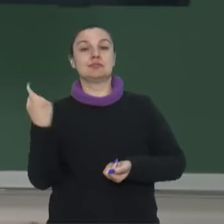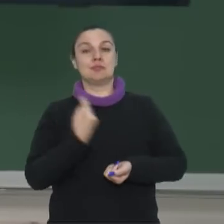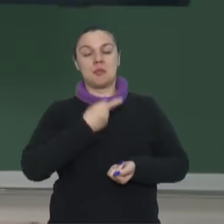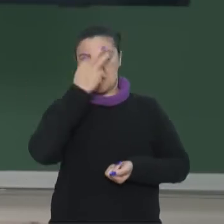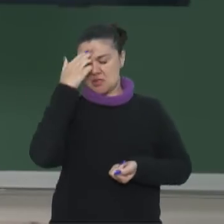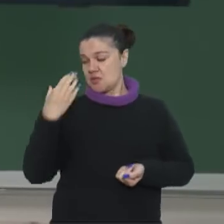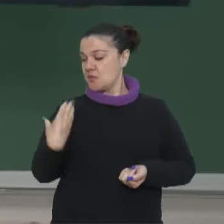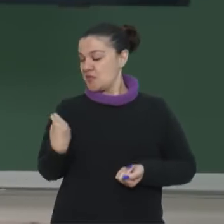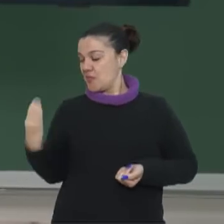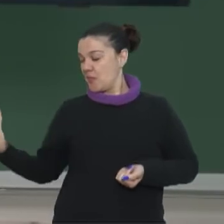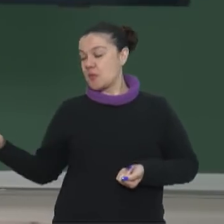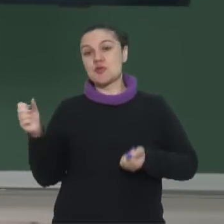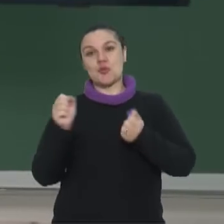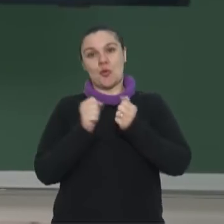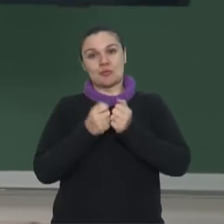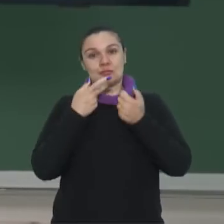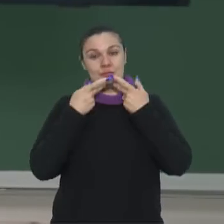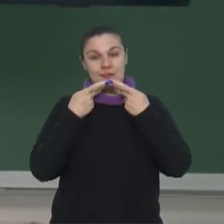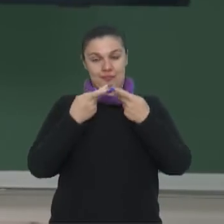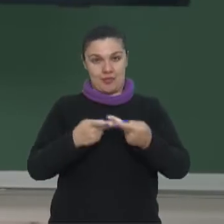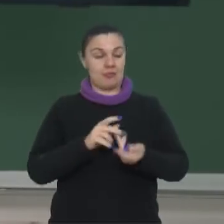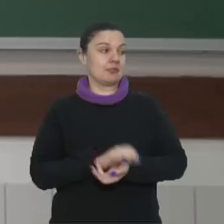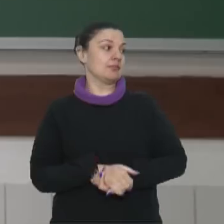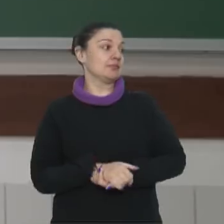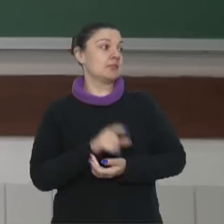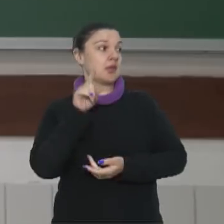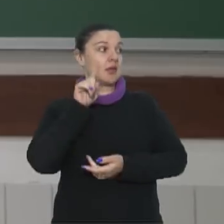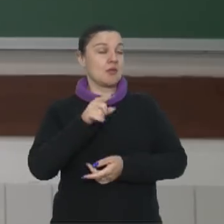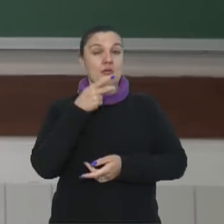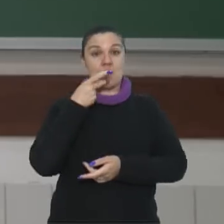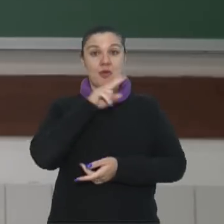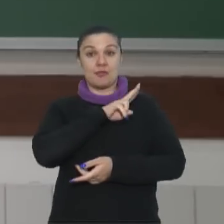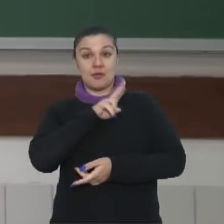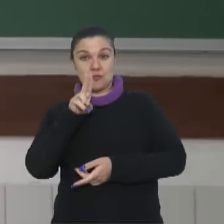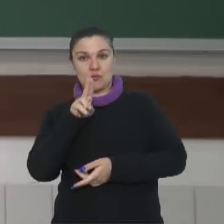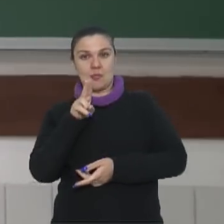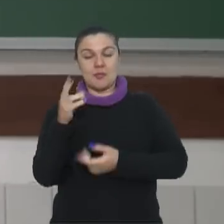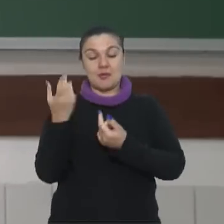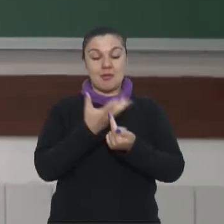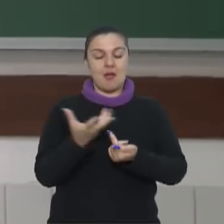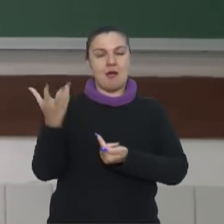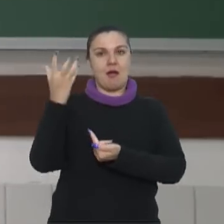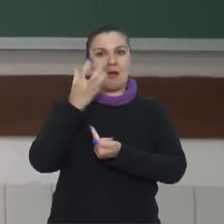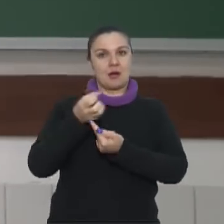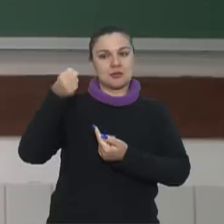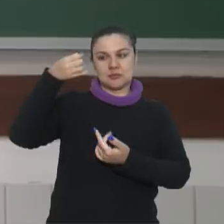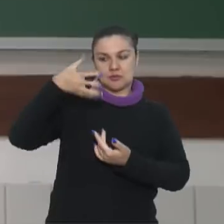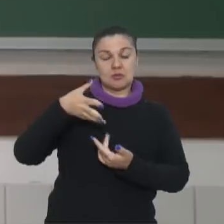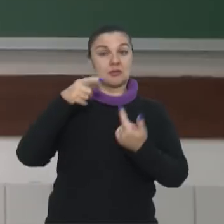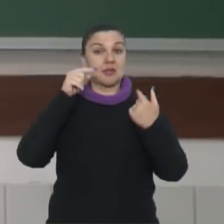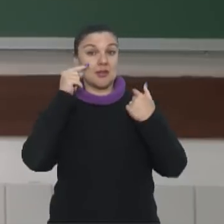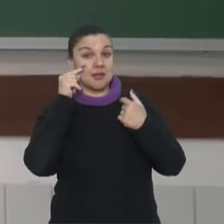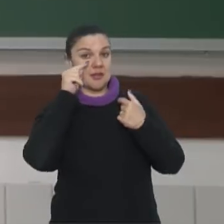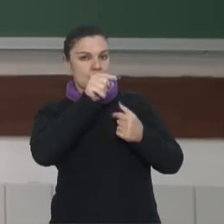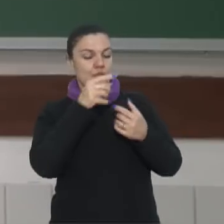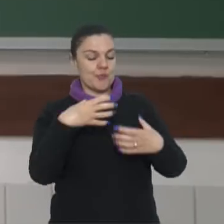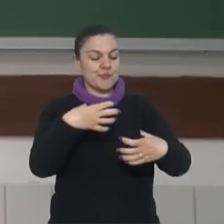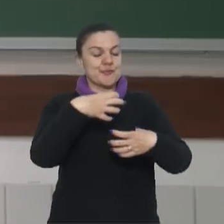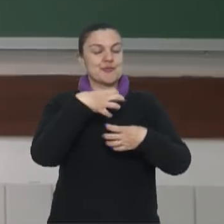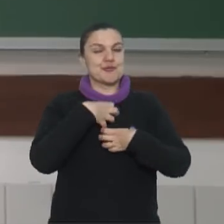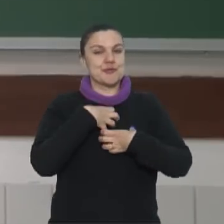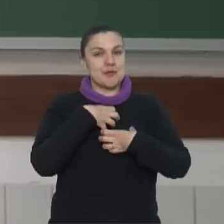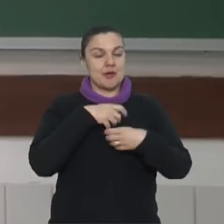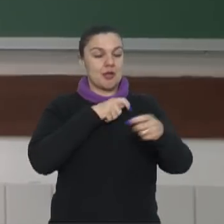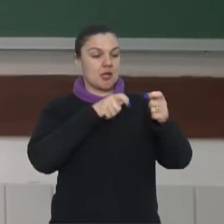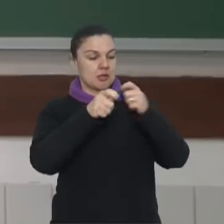mais pessoas dentro da fala dele. Então, ali, eu chamaria essa série de arte narrativa. Veja que o gênero, então, entrevista,